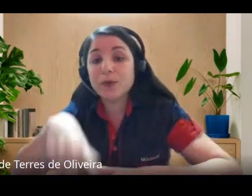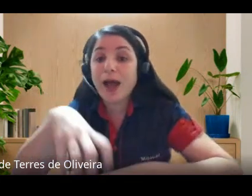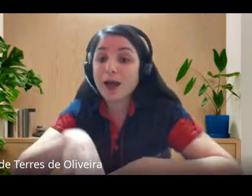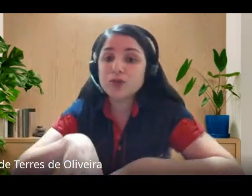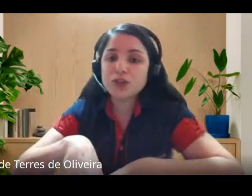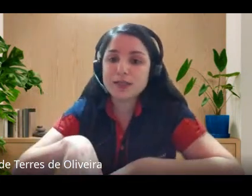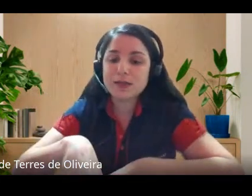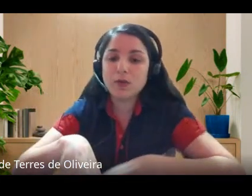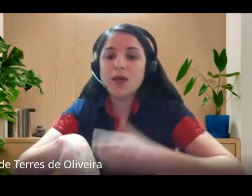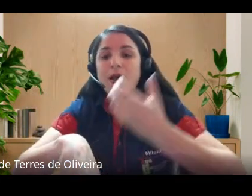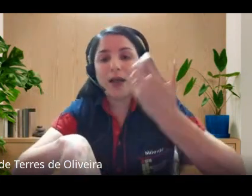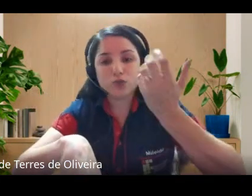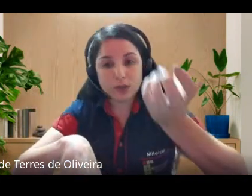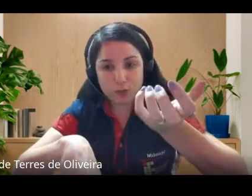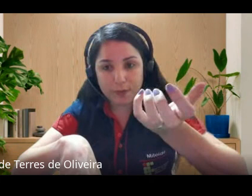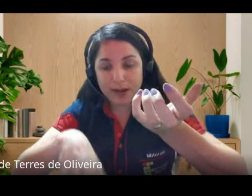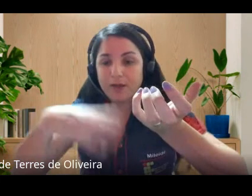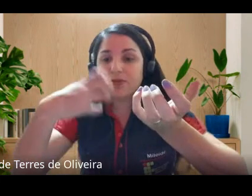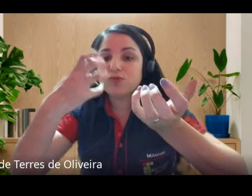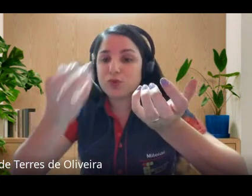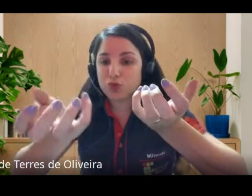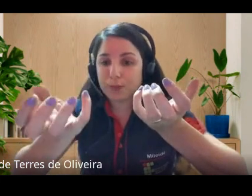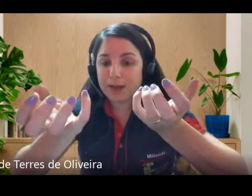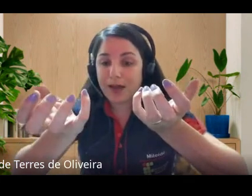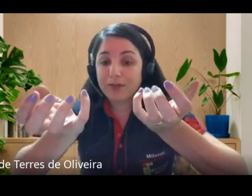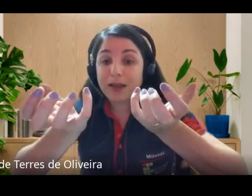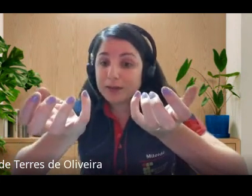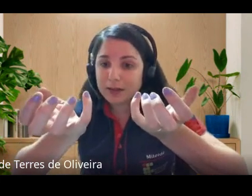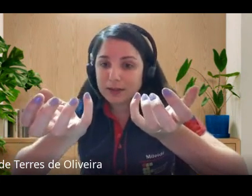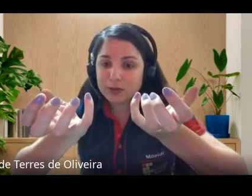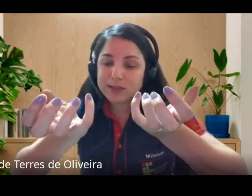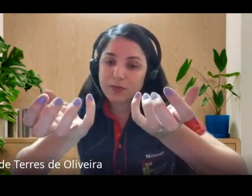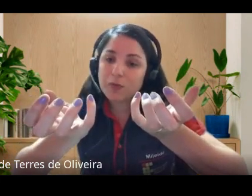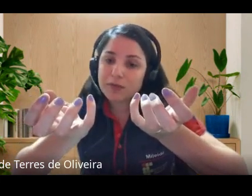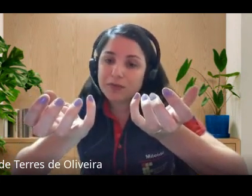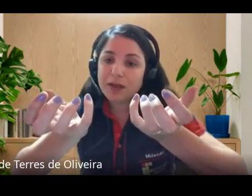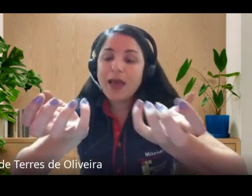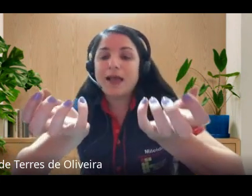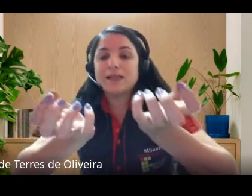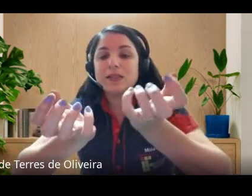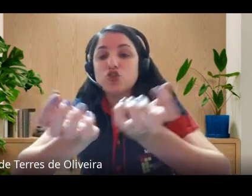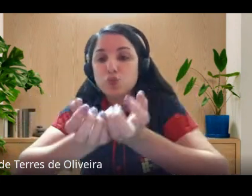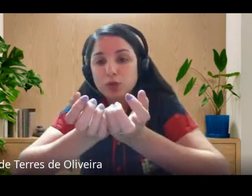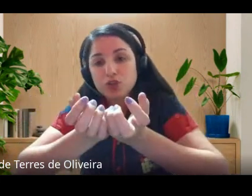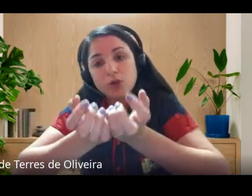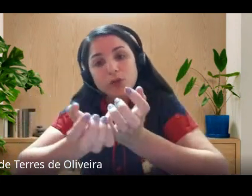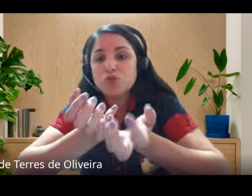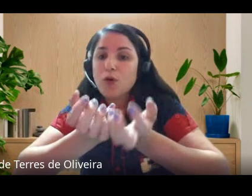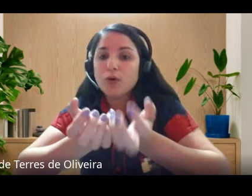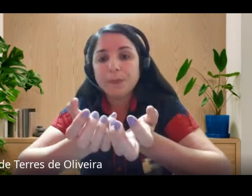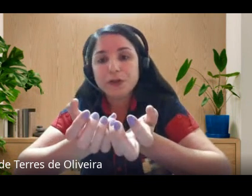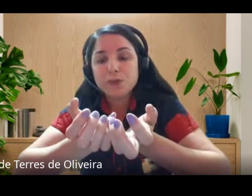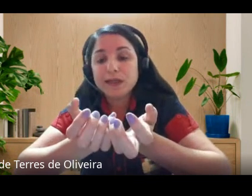se dar por aglutinação. A junção de uma palavra, a junção de outra palavra, entretanto, elas não vão hífen. Elas se juntam e